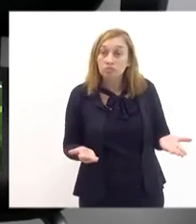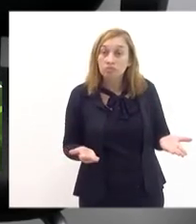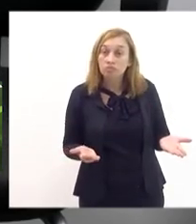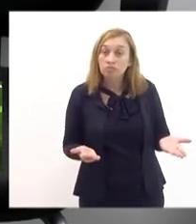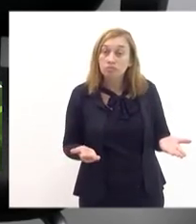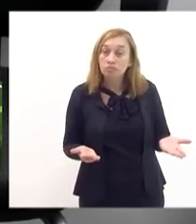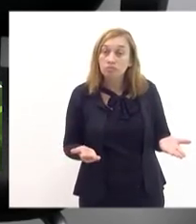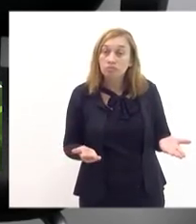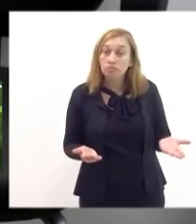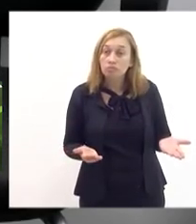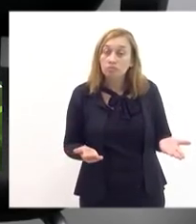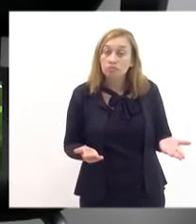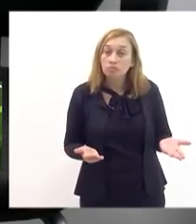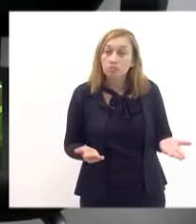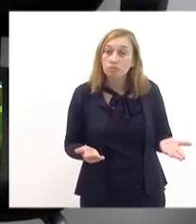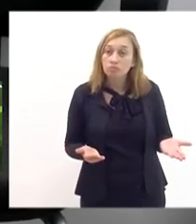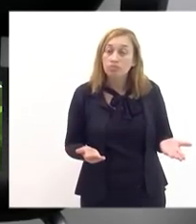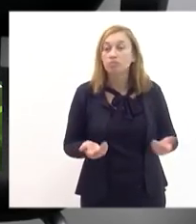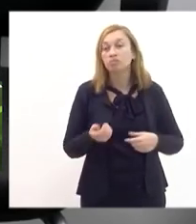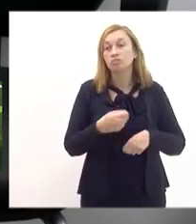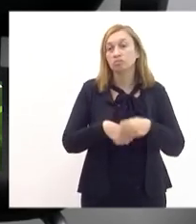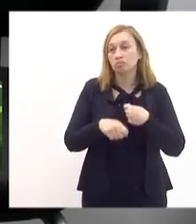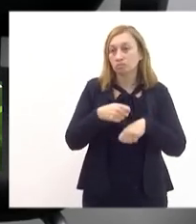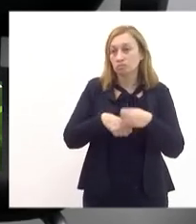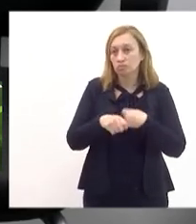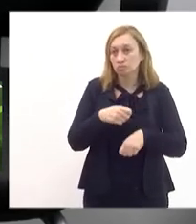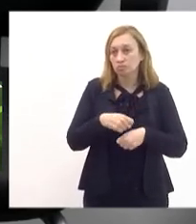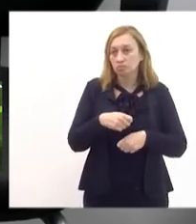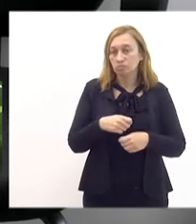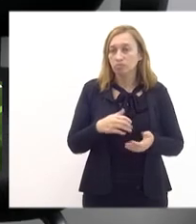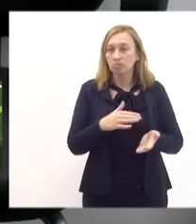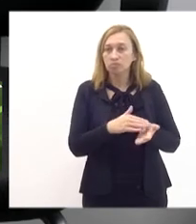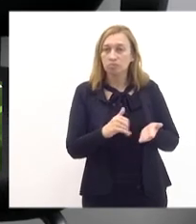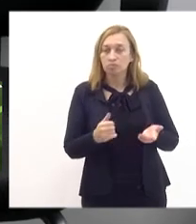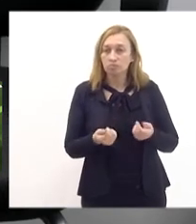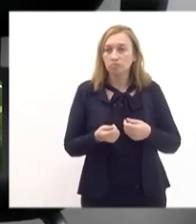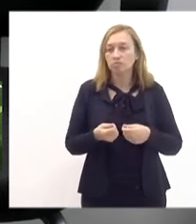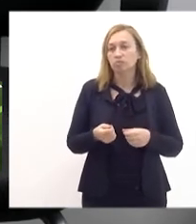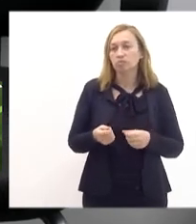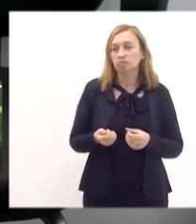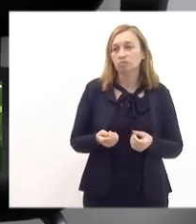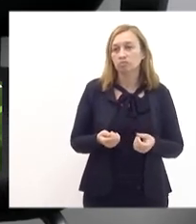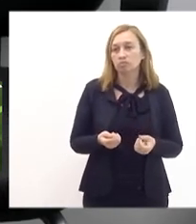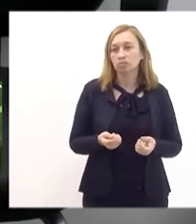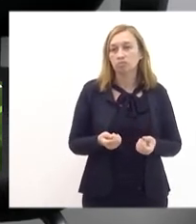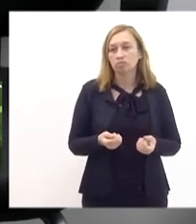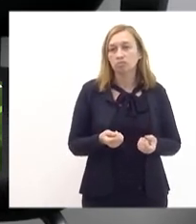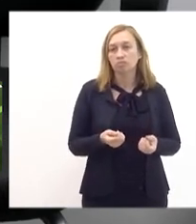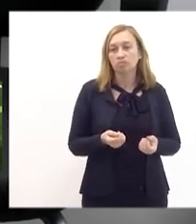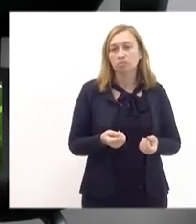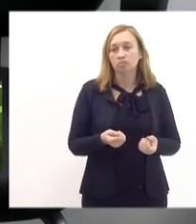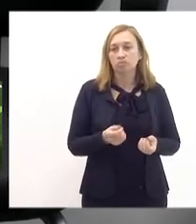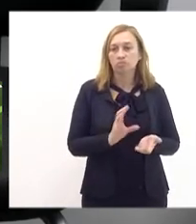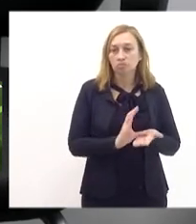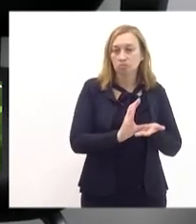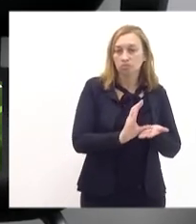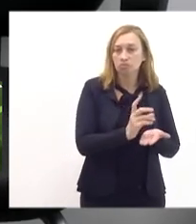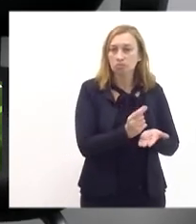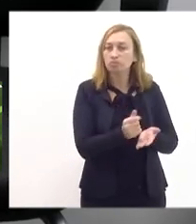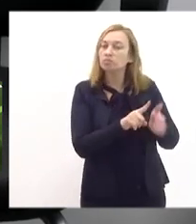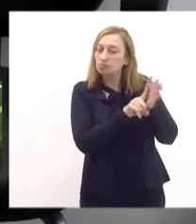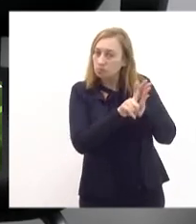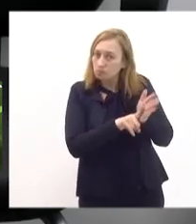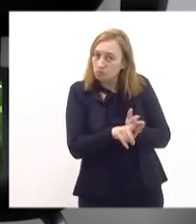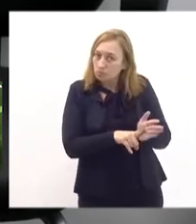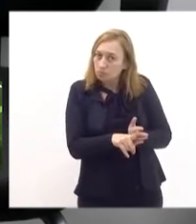qual seria a repercussão econômica da suspensão desse benefício. Acho que isso deveria ser um requisito de análise para